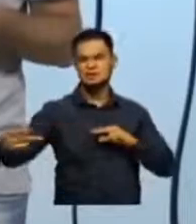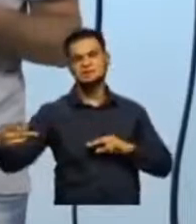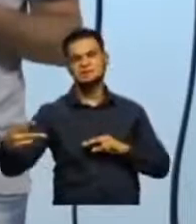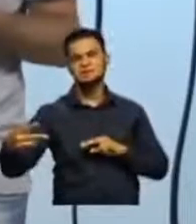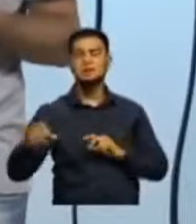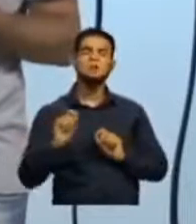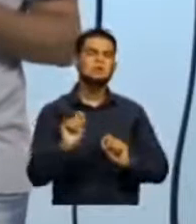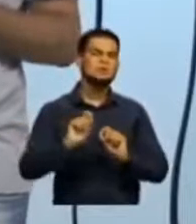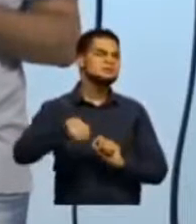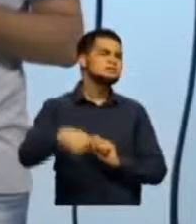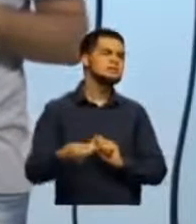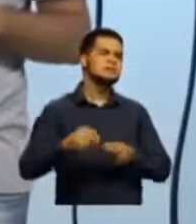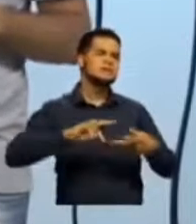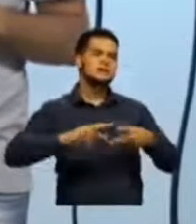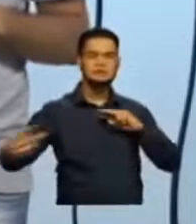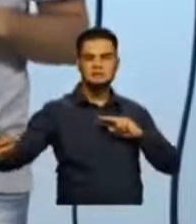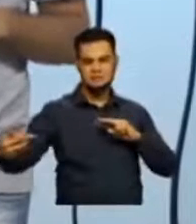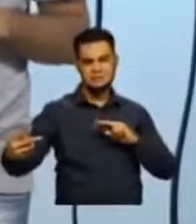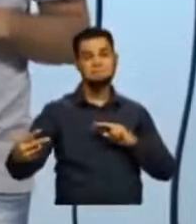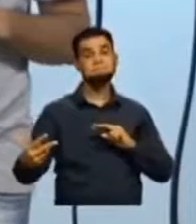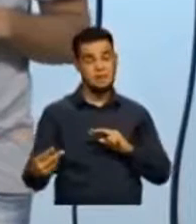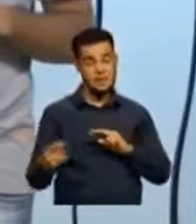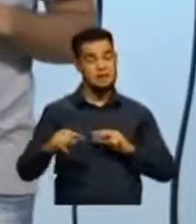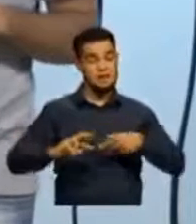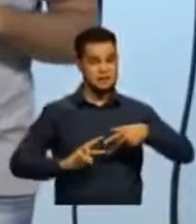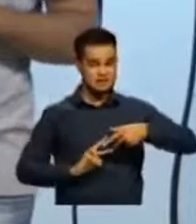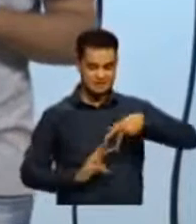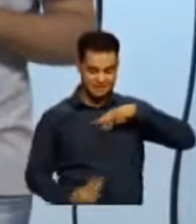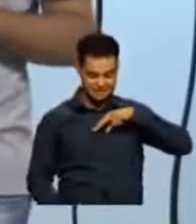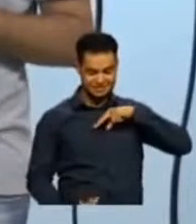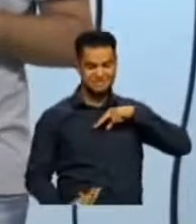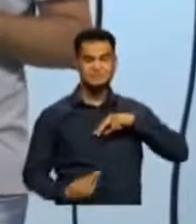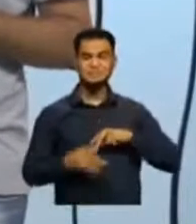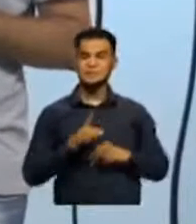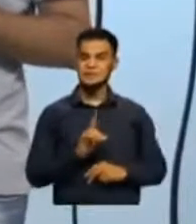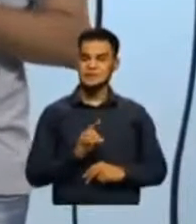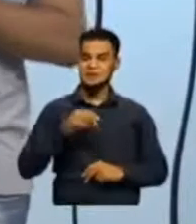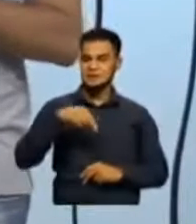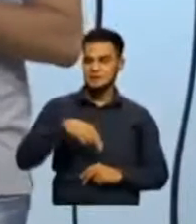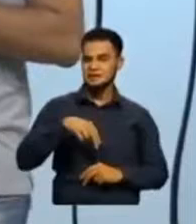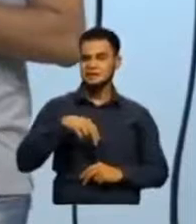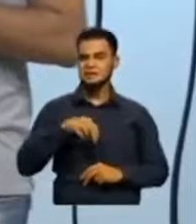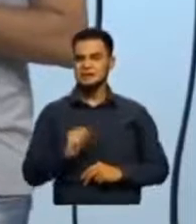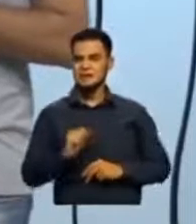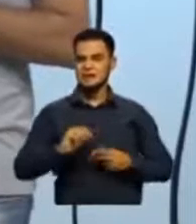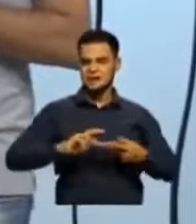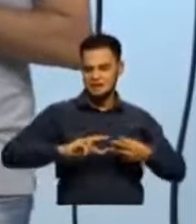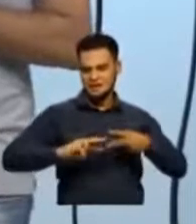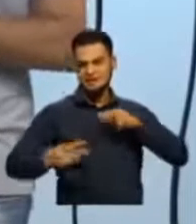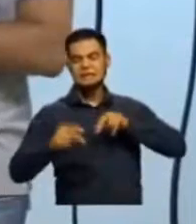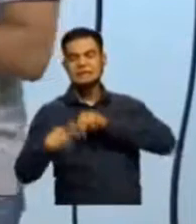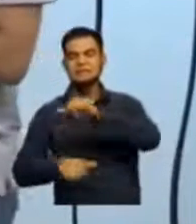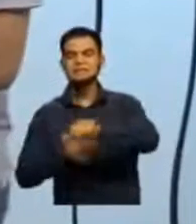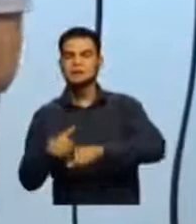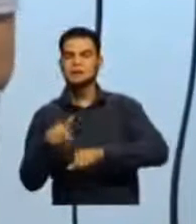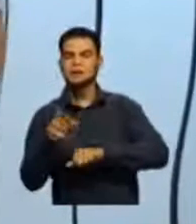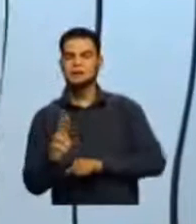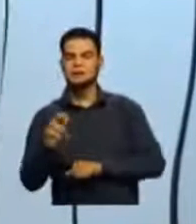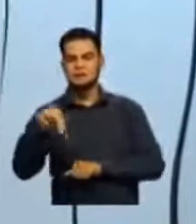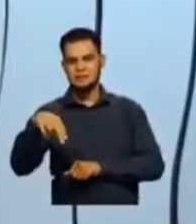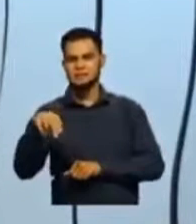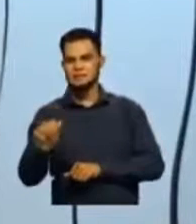que é o processo de transcrição? DNA, ele é transcrito em RNA.